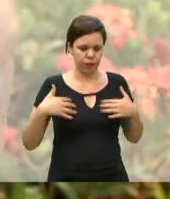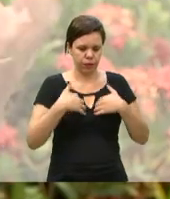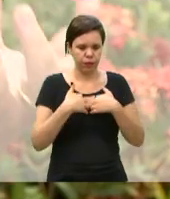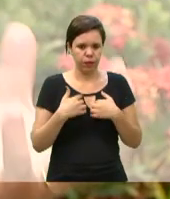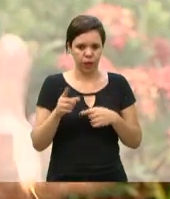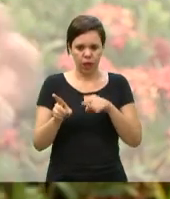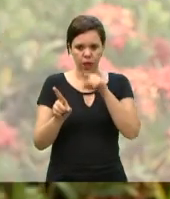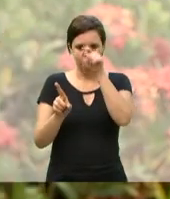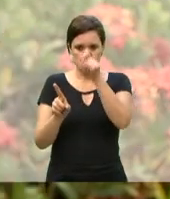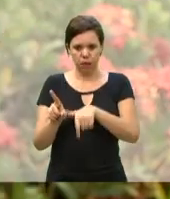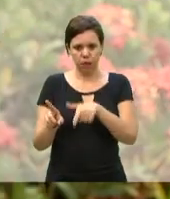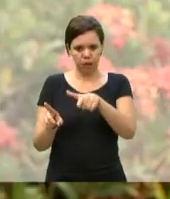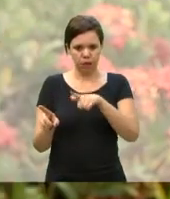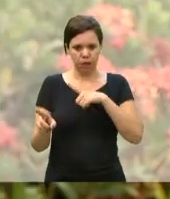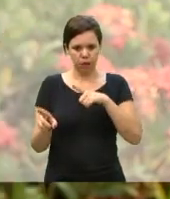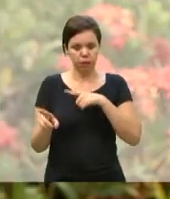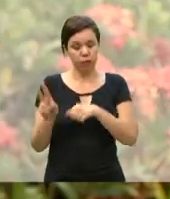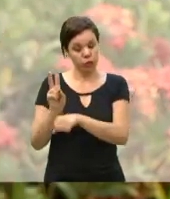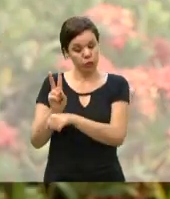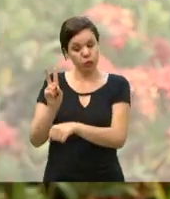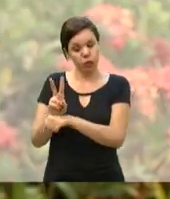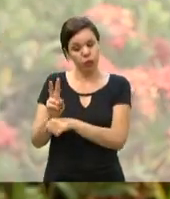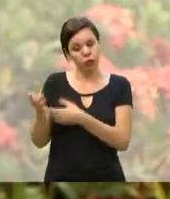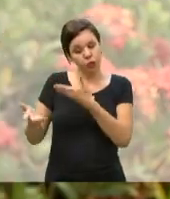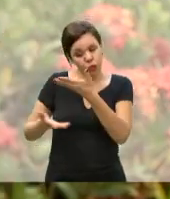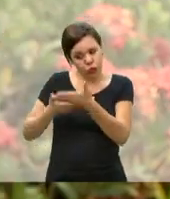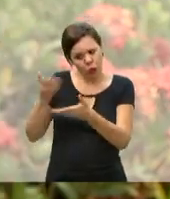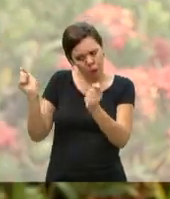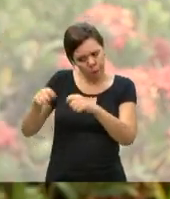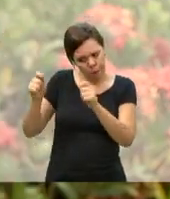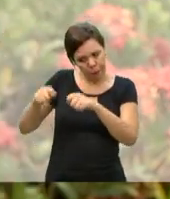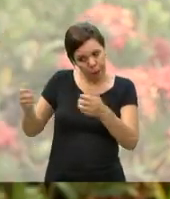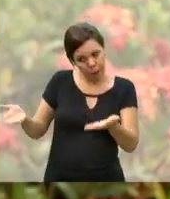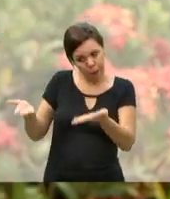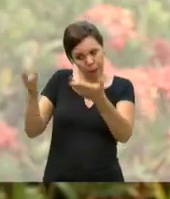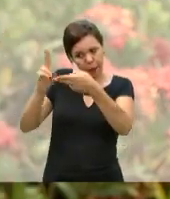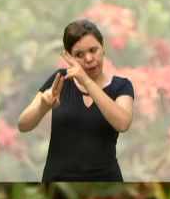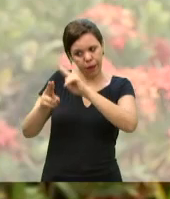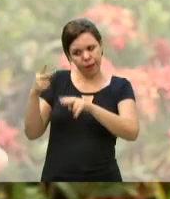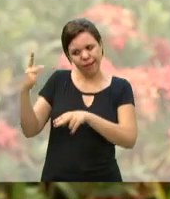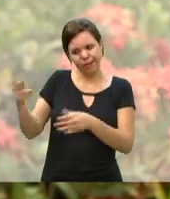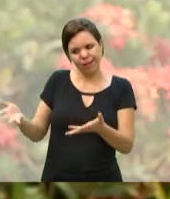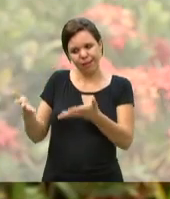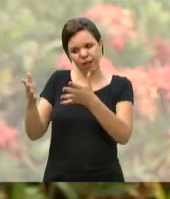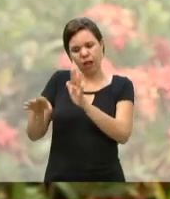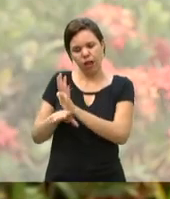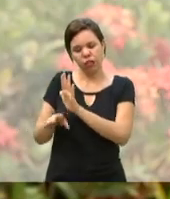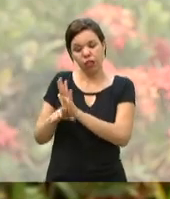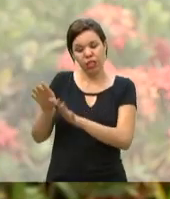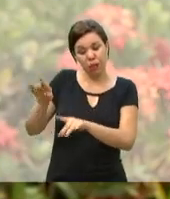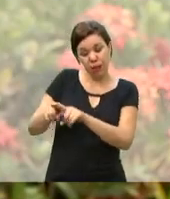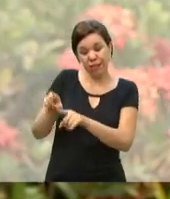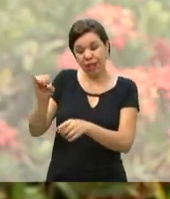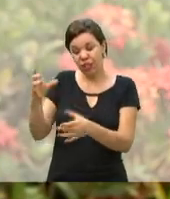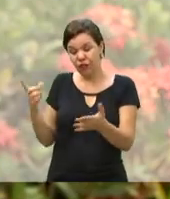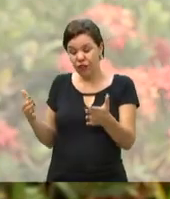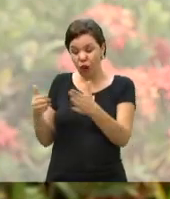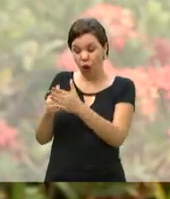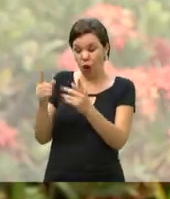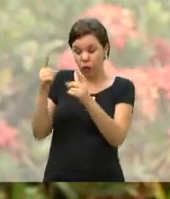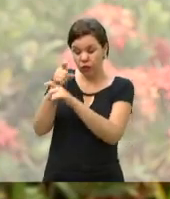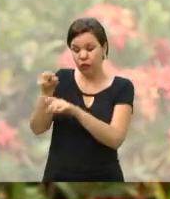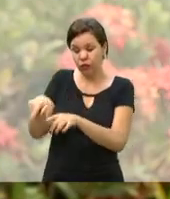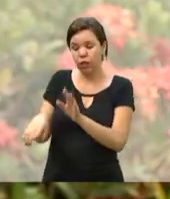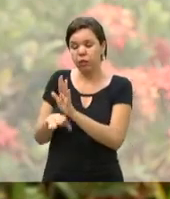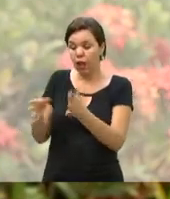E essa pessoa, ela tem que ser cuidada nas suas potencialidades e nas suas dificuldades, não